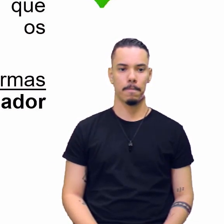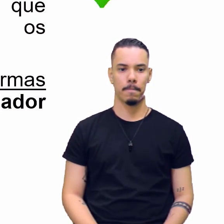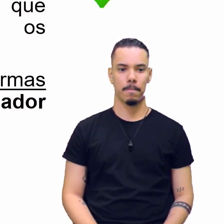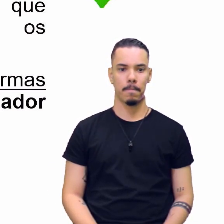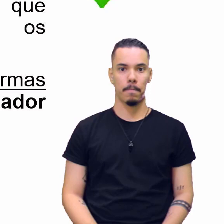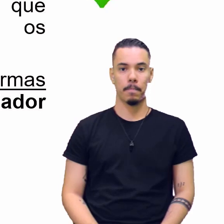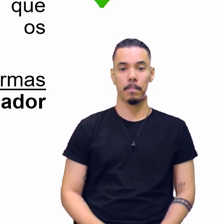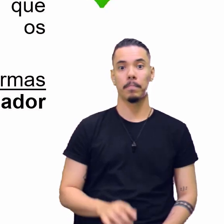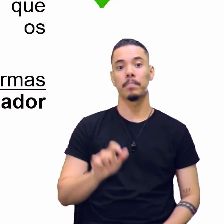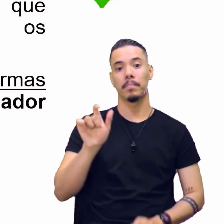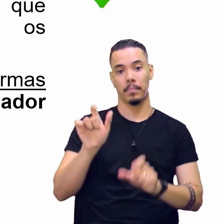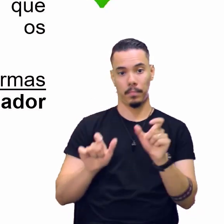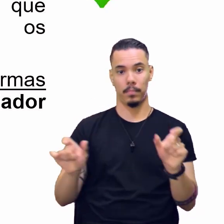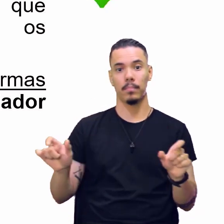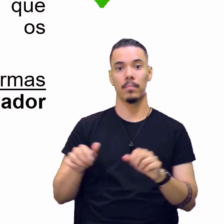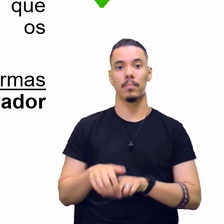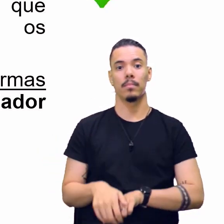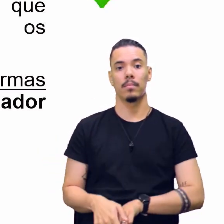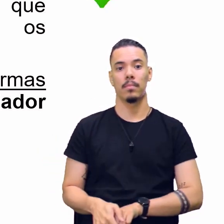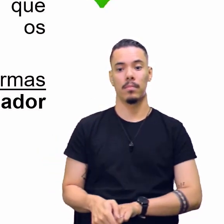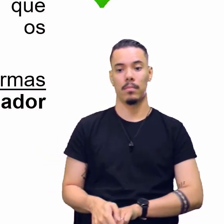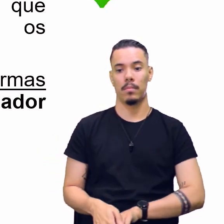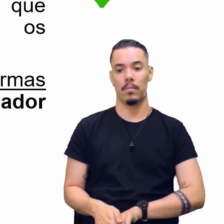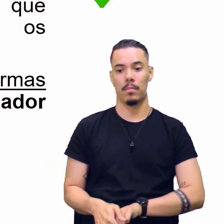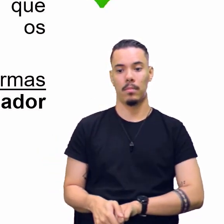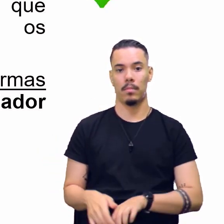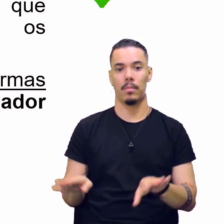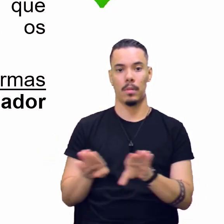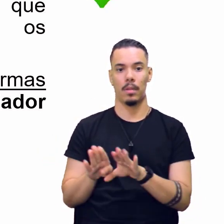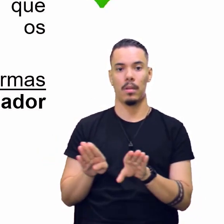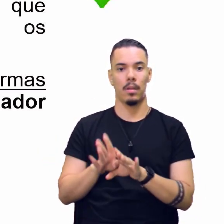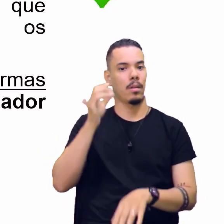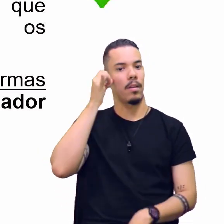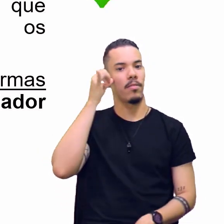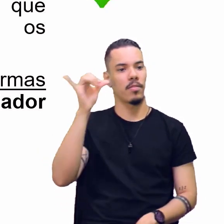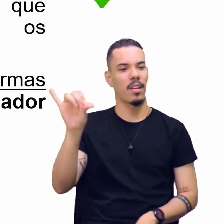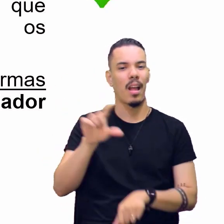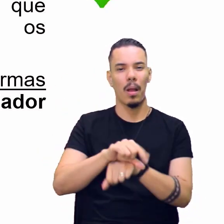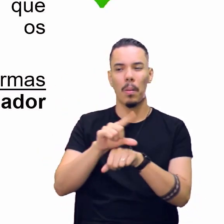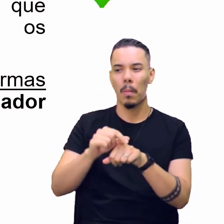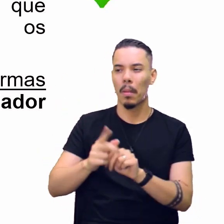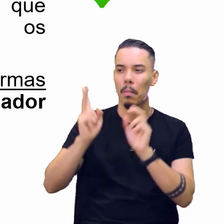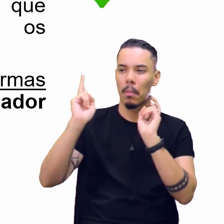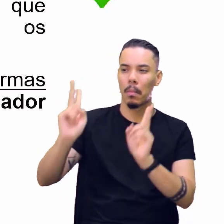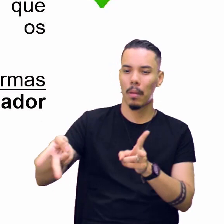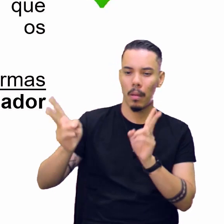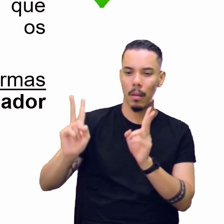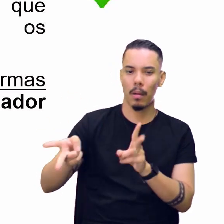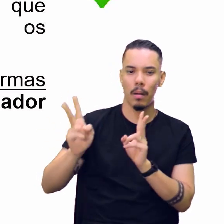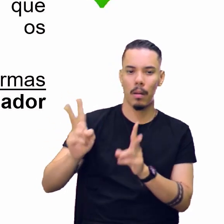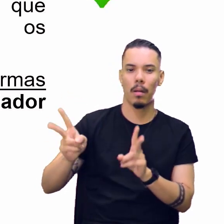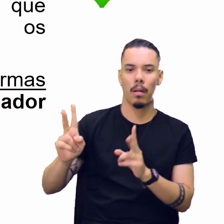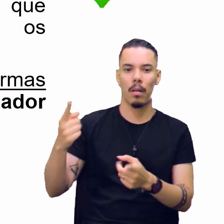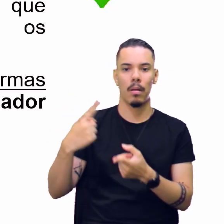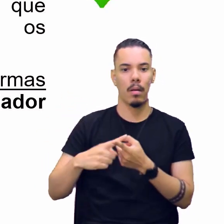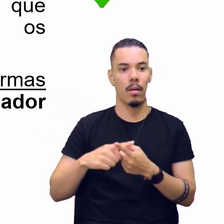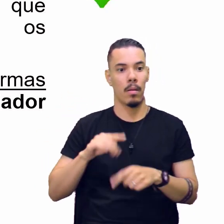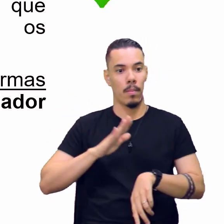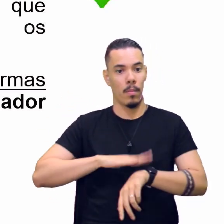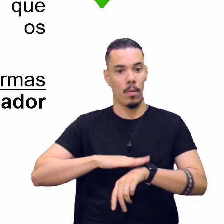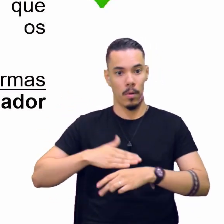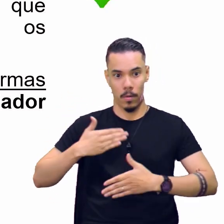Os participantes devem evitar argumentos repetidos, a fim de que o debate ganhe um bom andamento